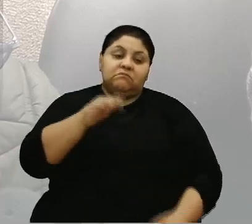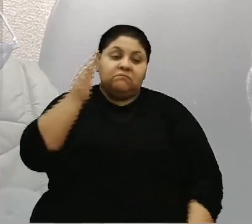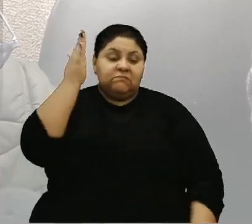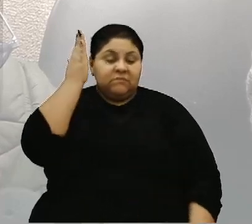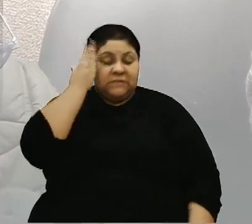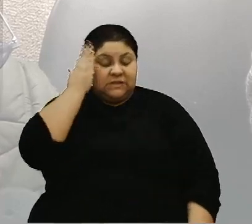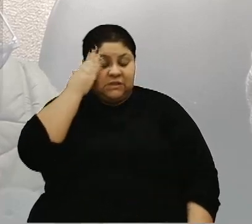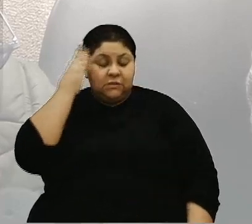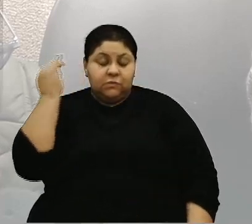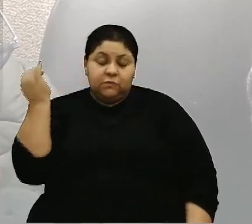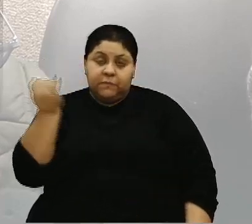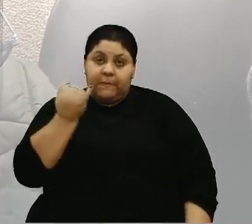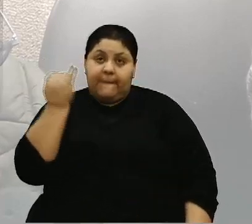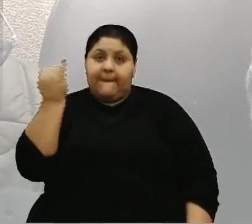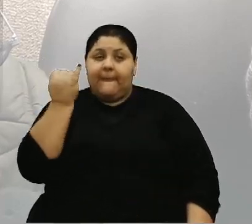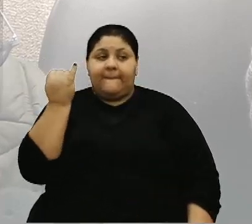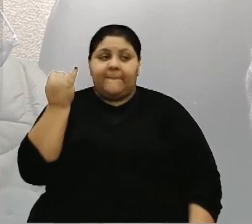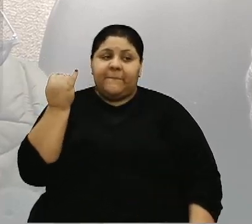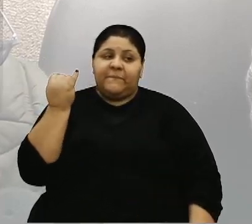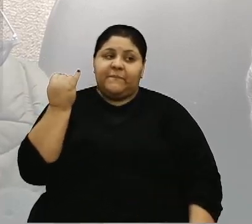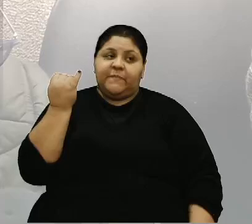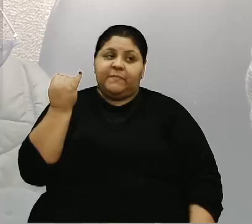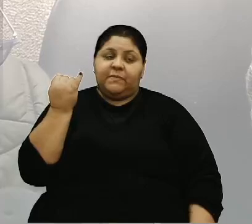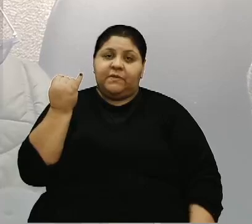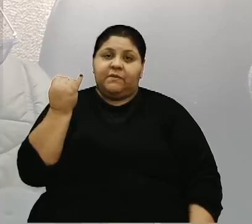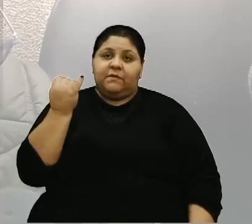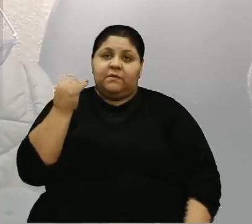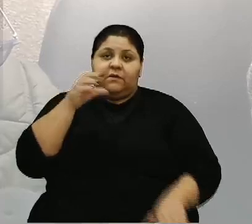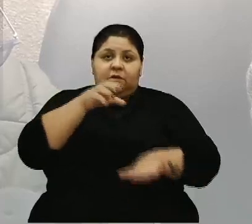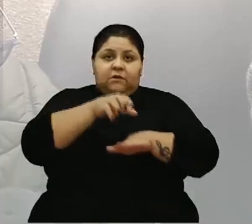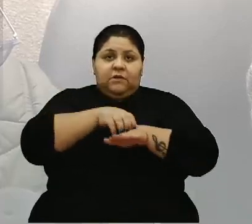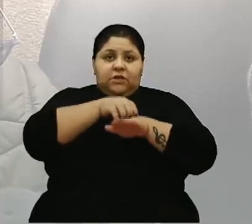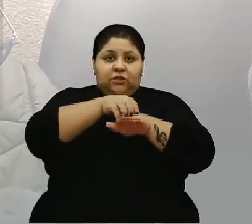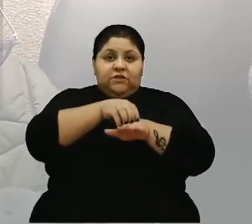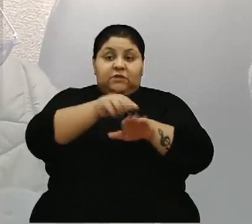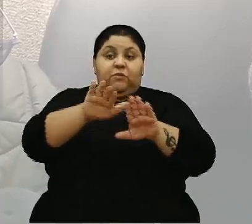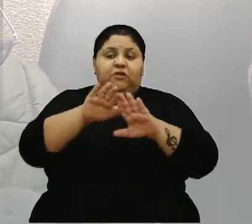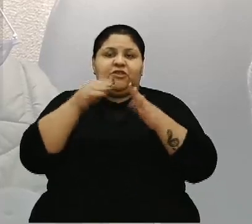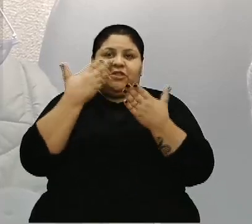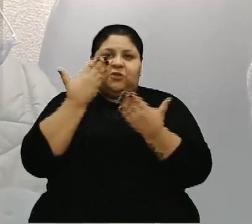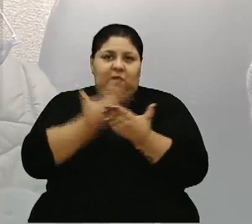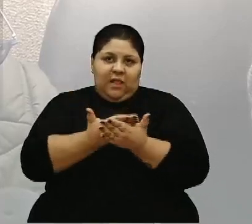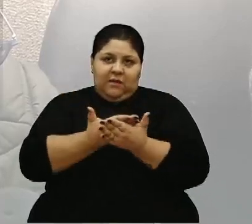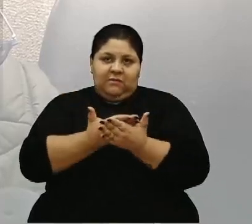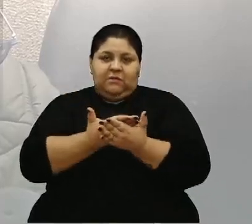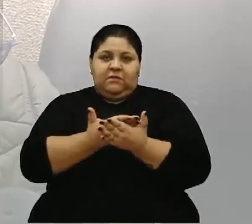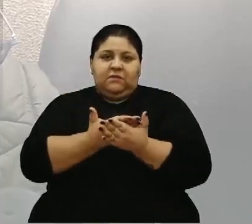quão importante é o transporte escolar.